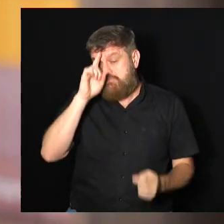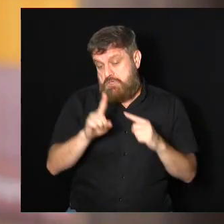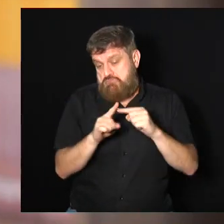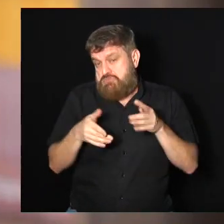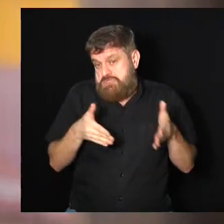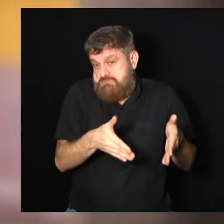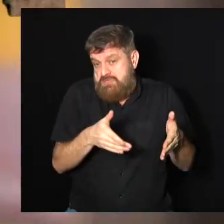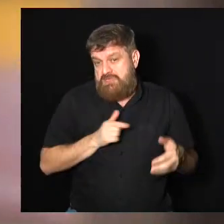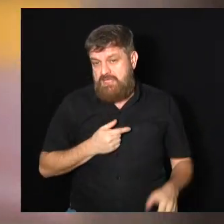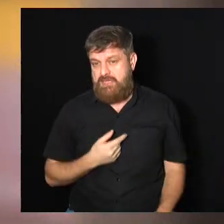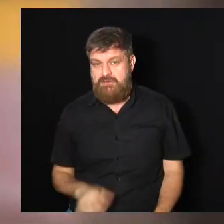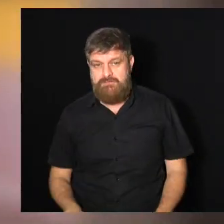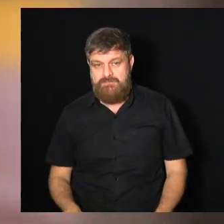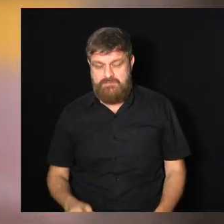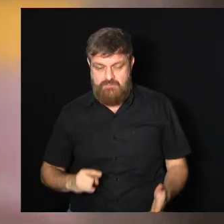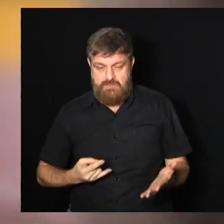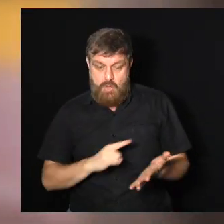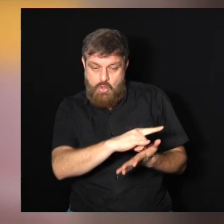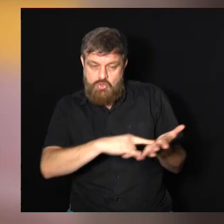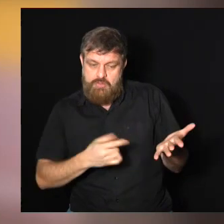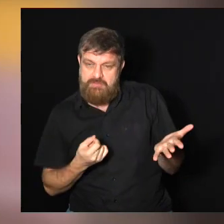por exemplo.